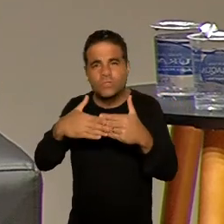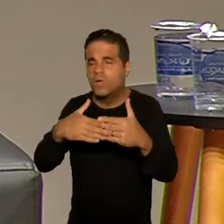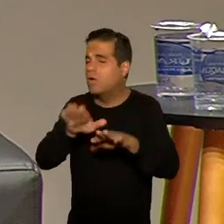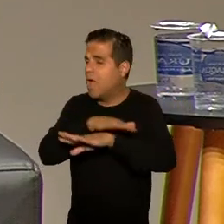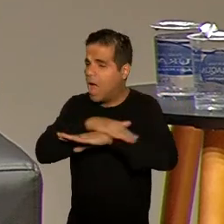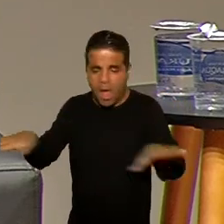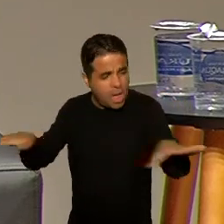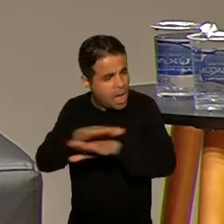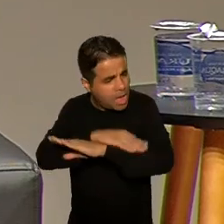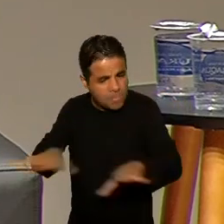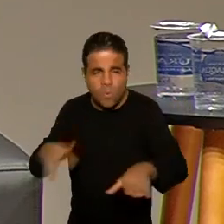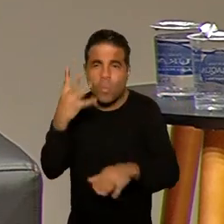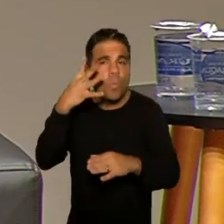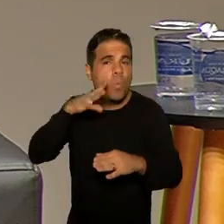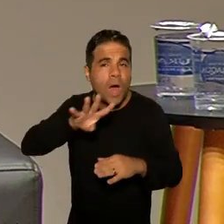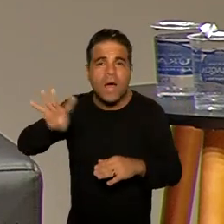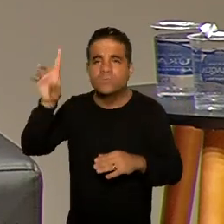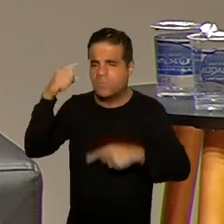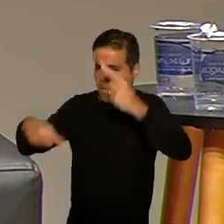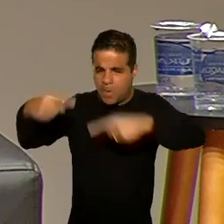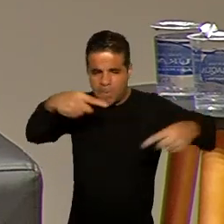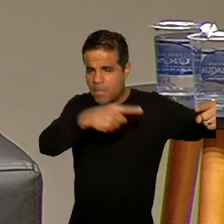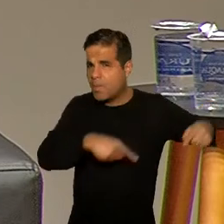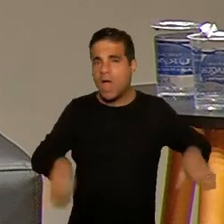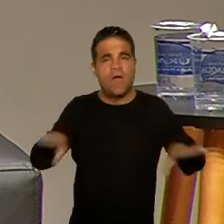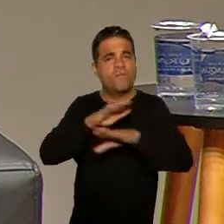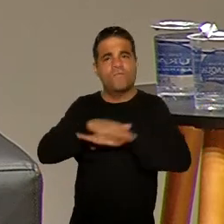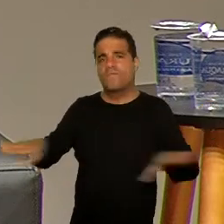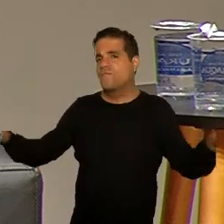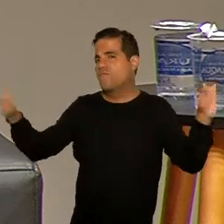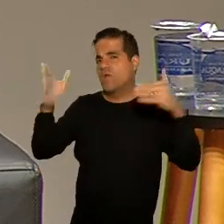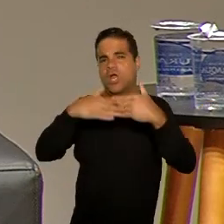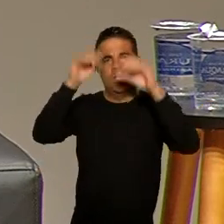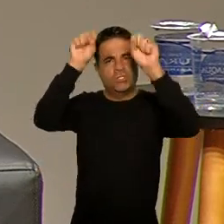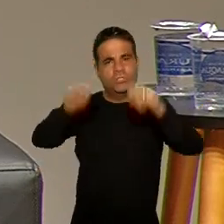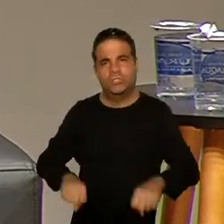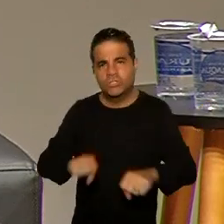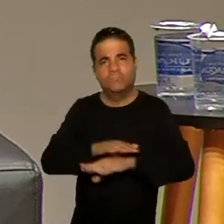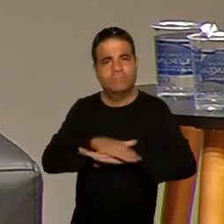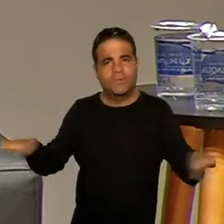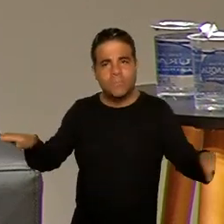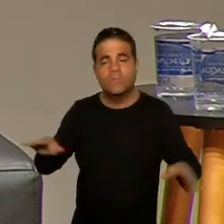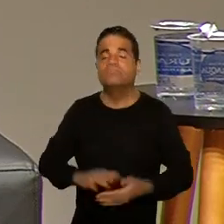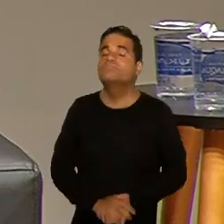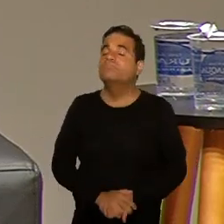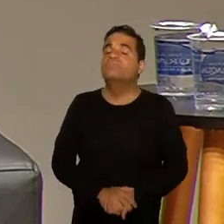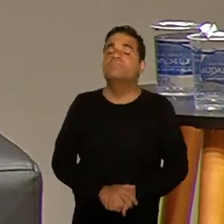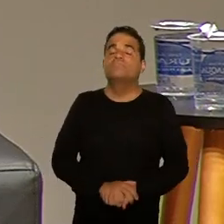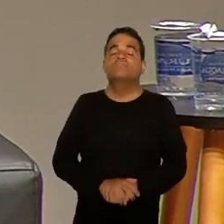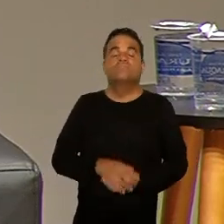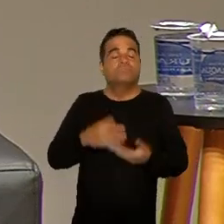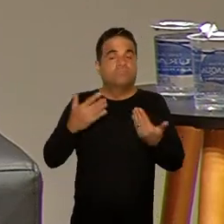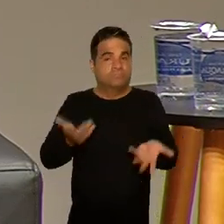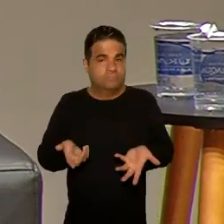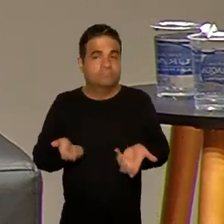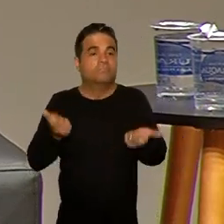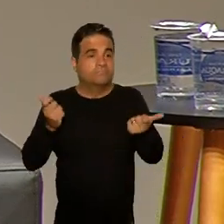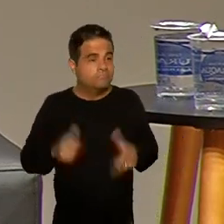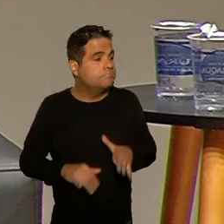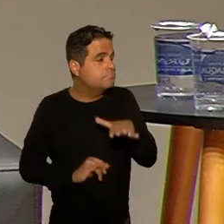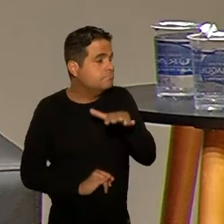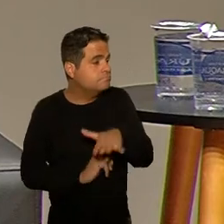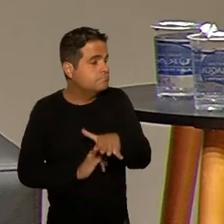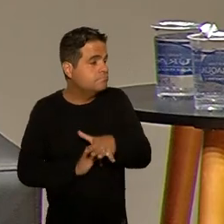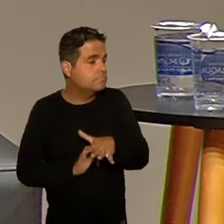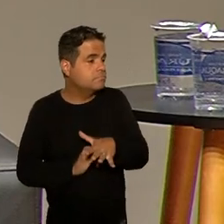depois de quatro dias de polêmica para dizer o seguinte se a instituição